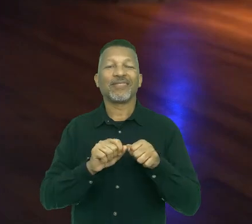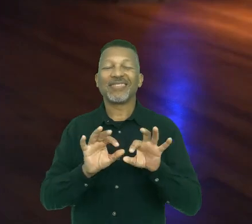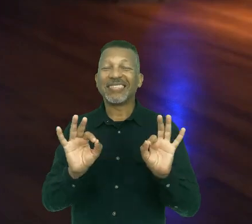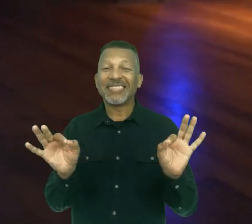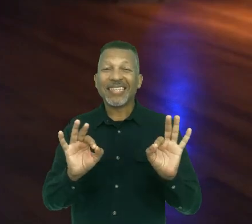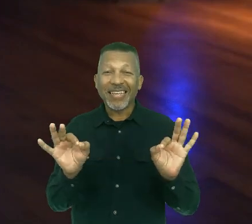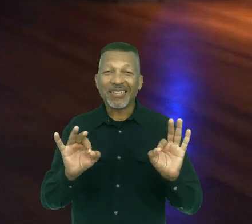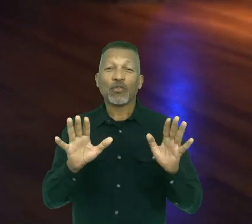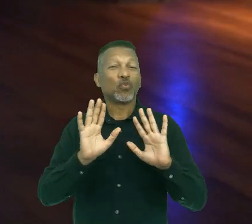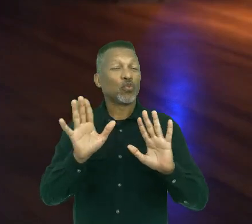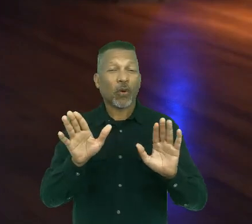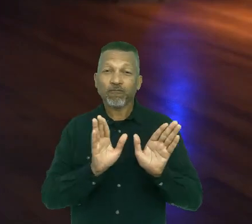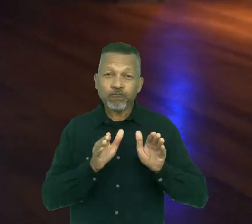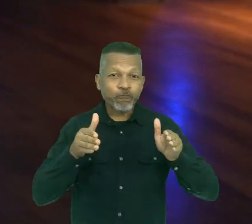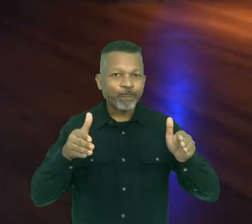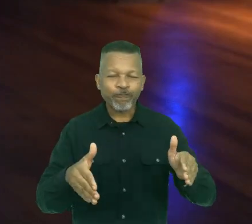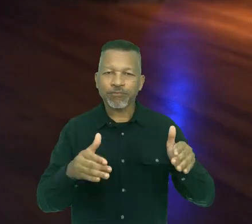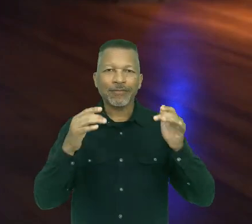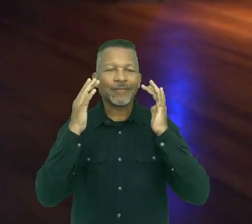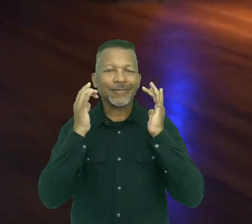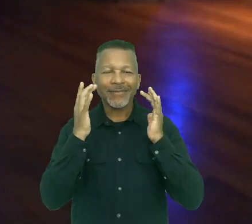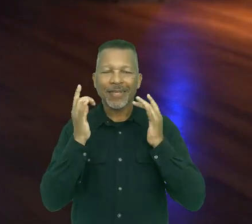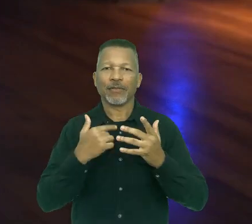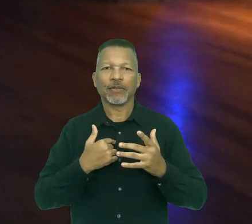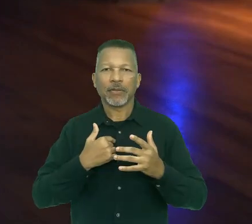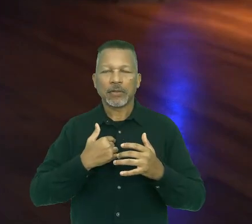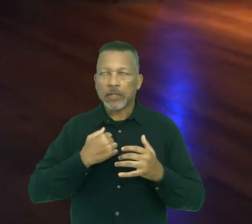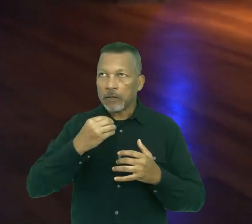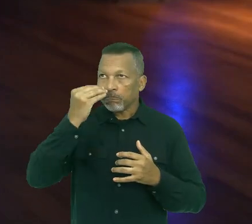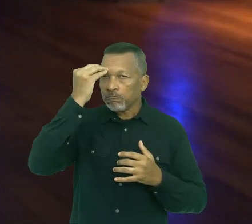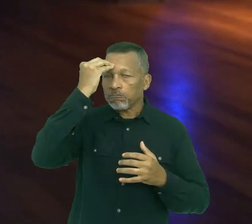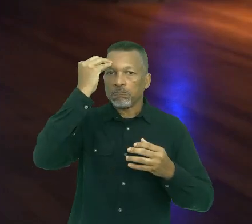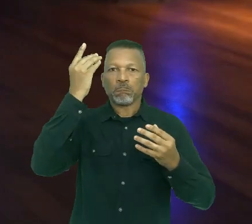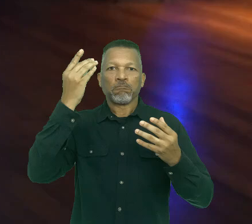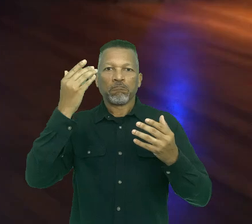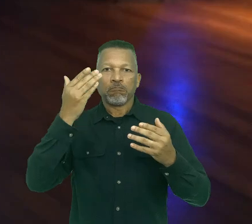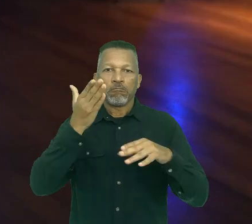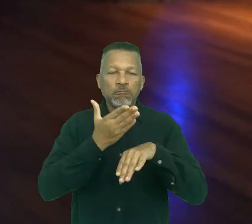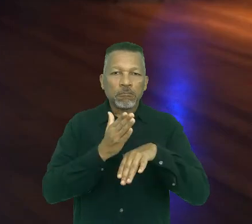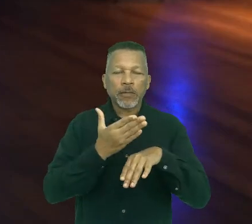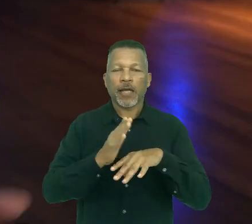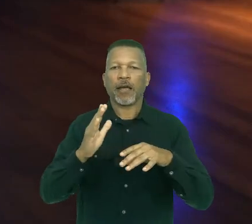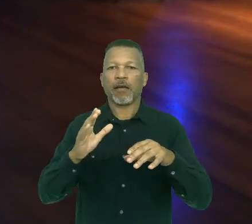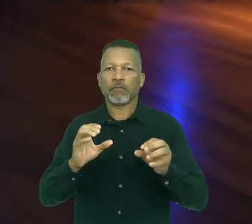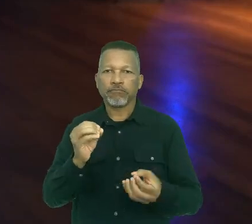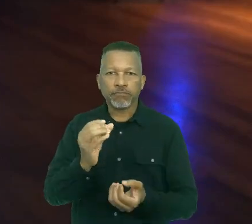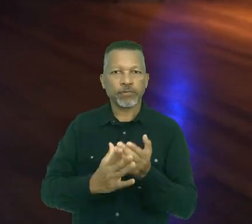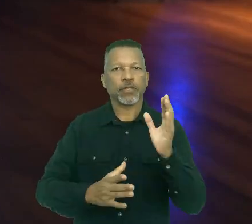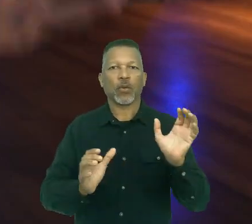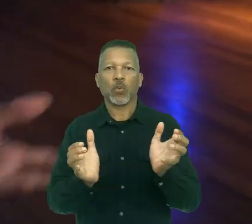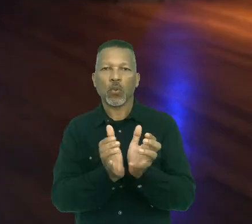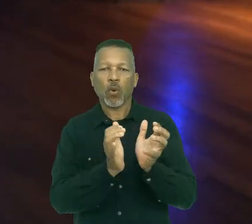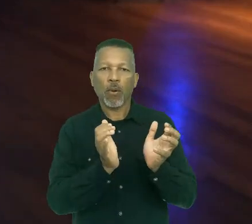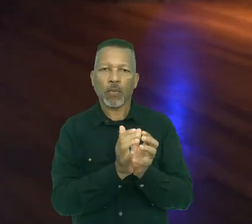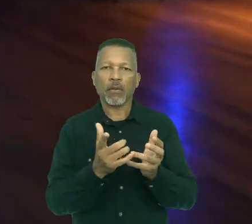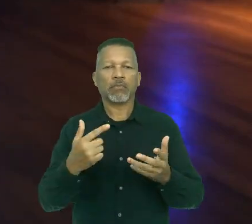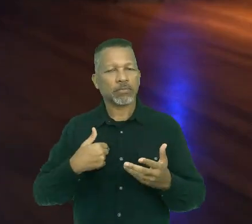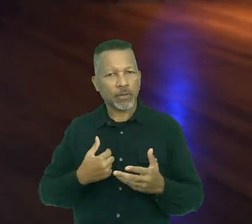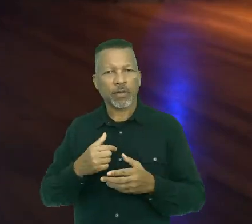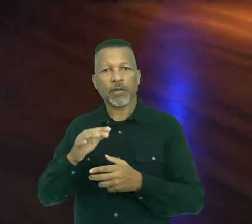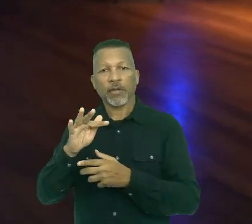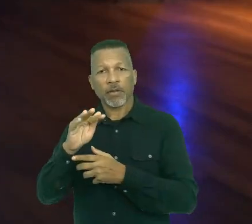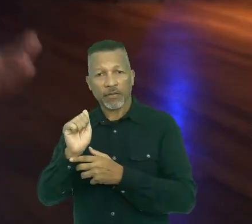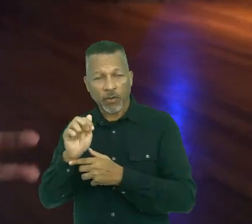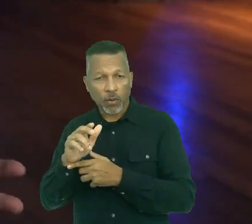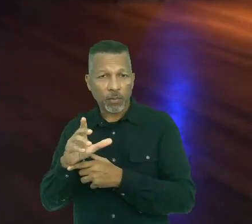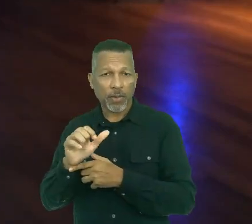estudar teatro, além de guardar teatro, de ver teatro, de montar grupo de teatro, de fundar grupo de teatro, grupo Farroupilha,